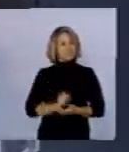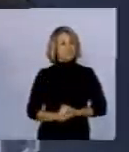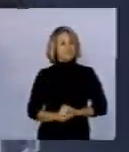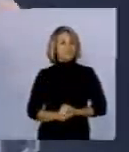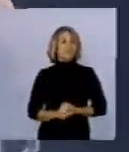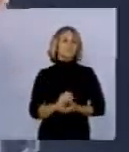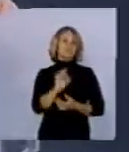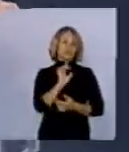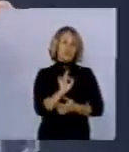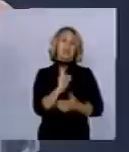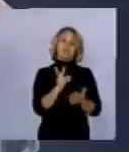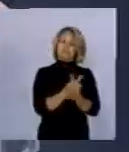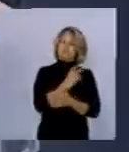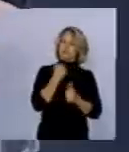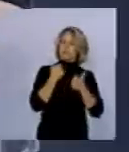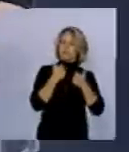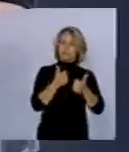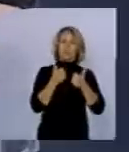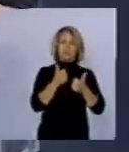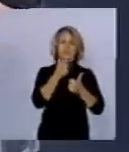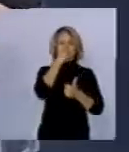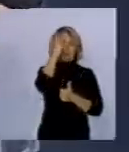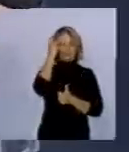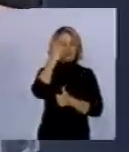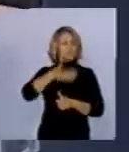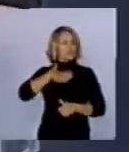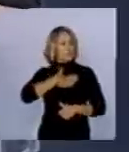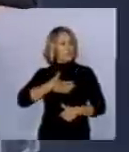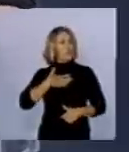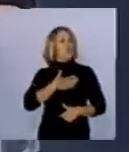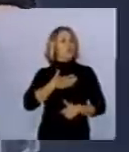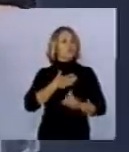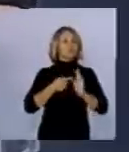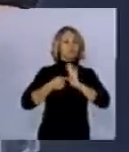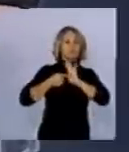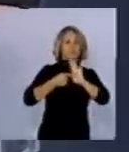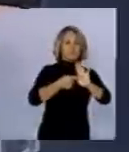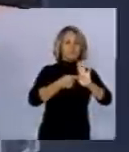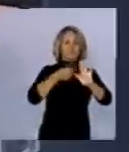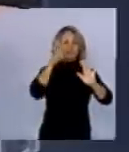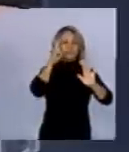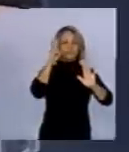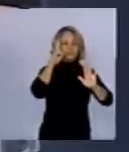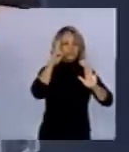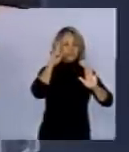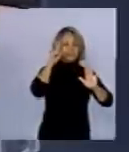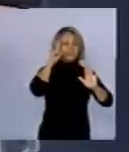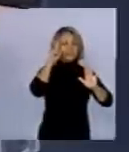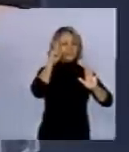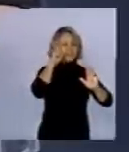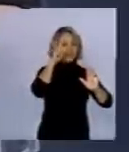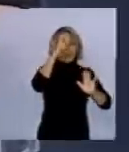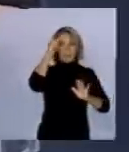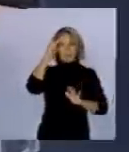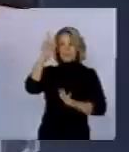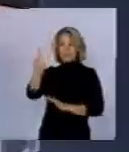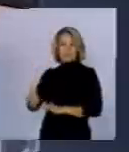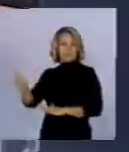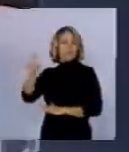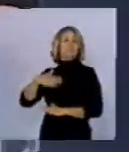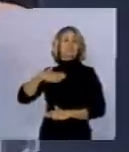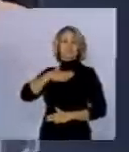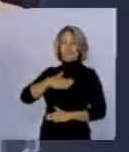já é um sucesso a programação tá sendo exibida plenamente o consumidor brasileiro gosta do conteúdo